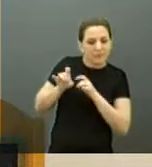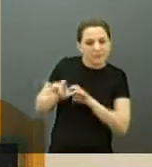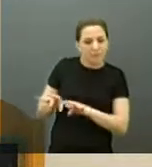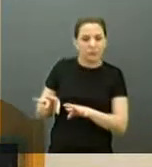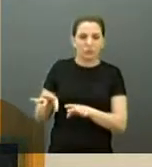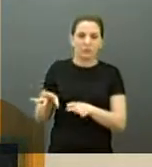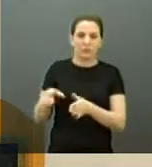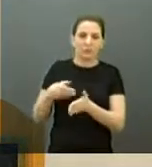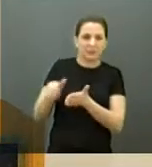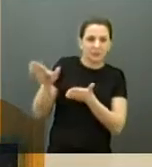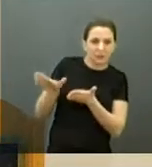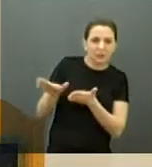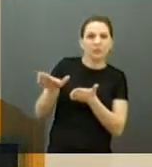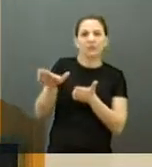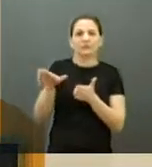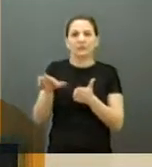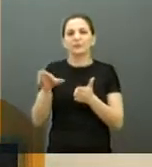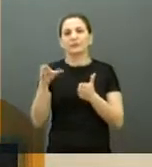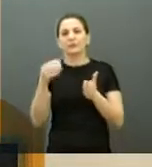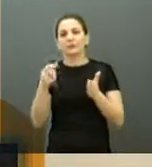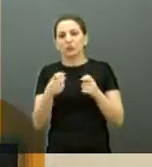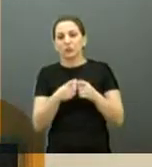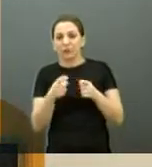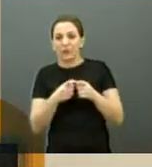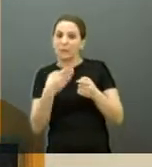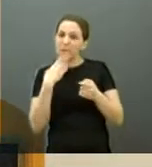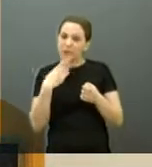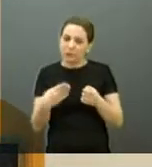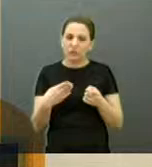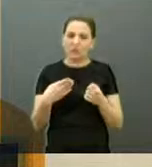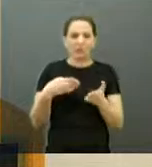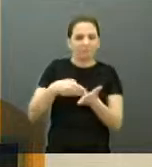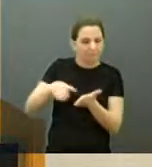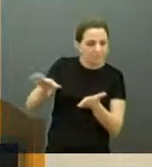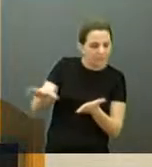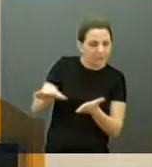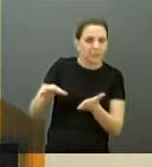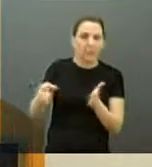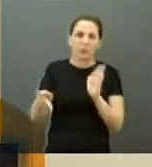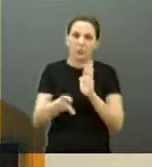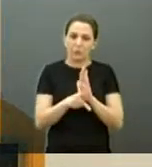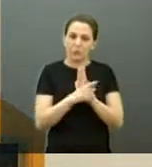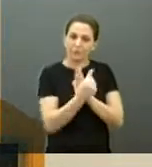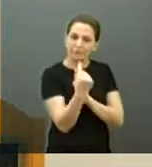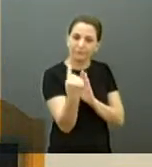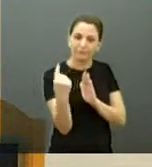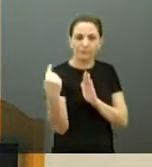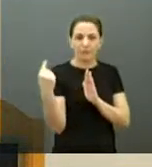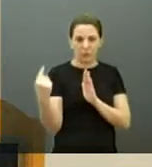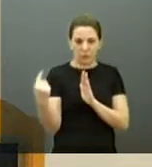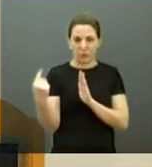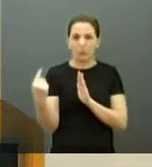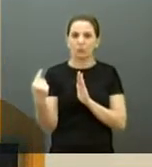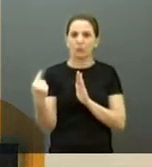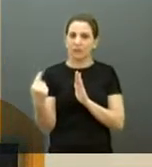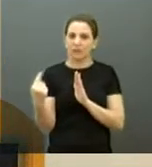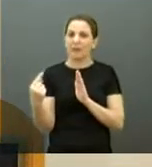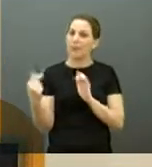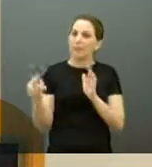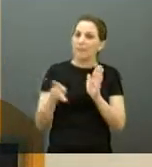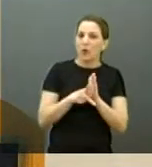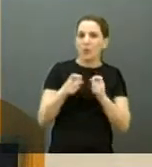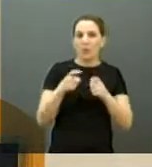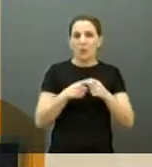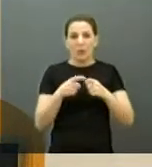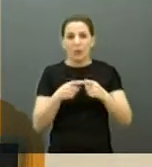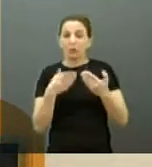estão pedindo para sair da rede, segundo o que a gente apurou, de conversar diretamente com esses profissionais, é